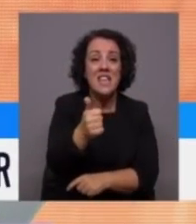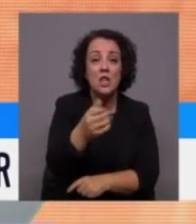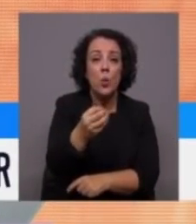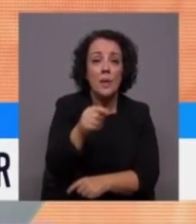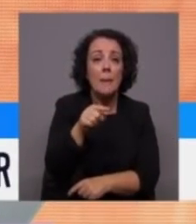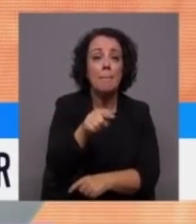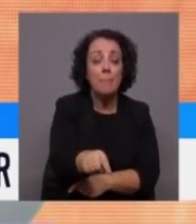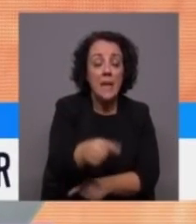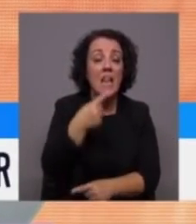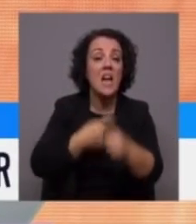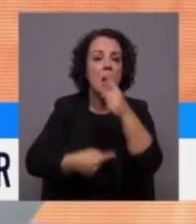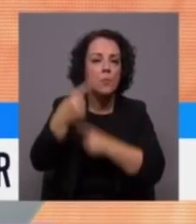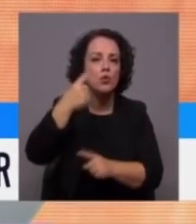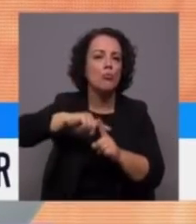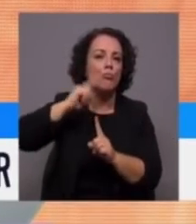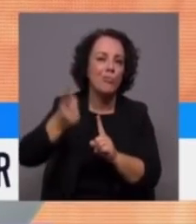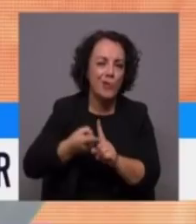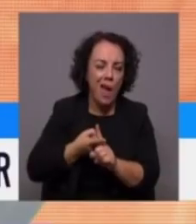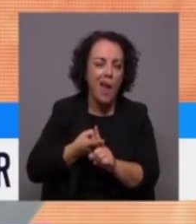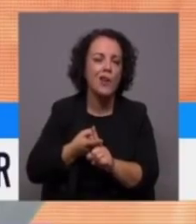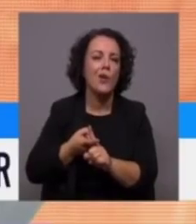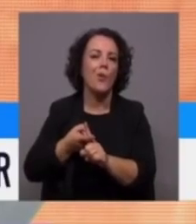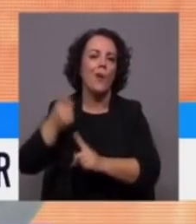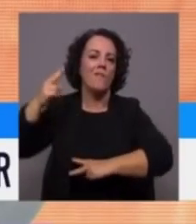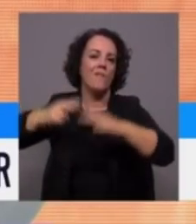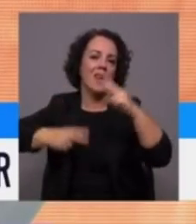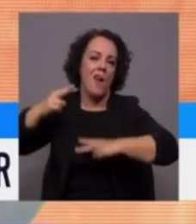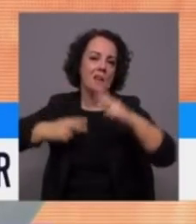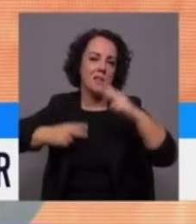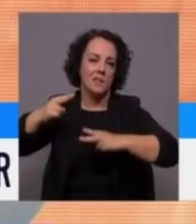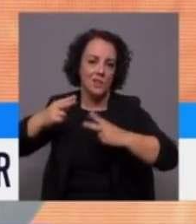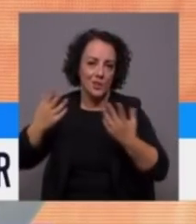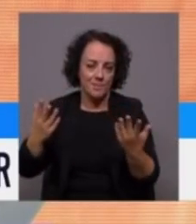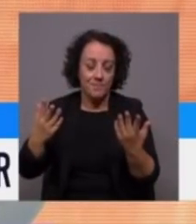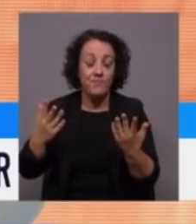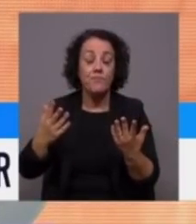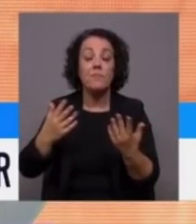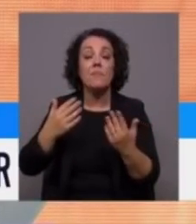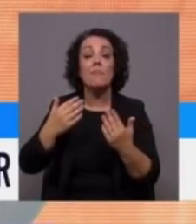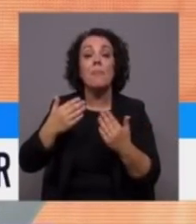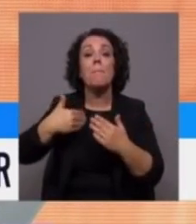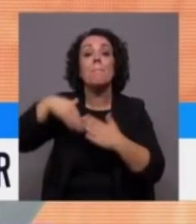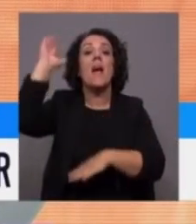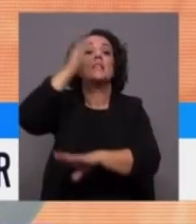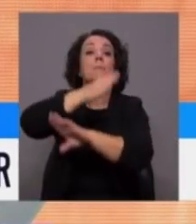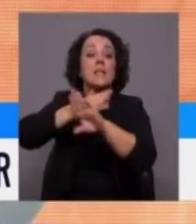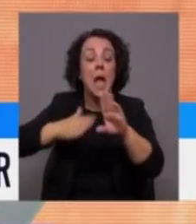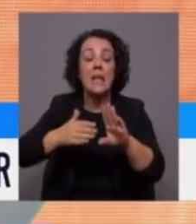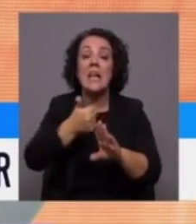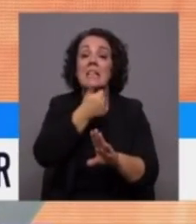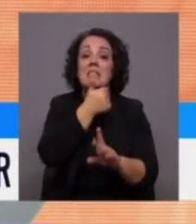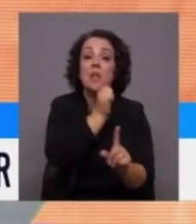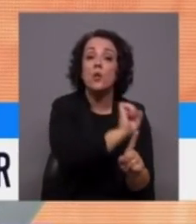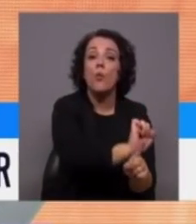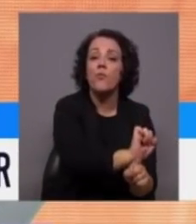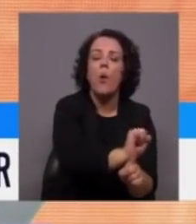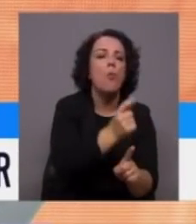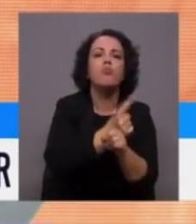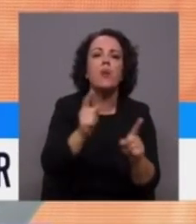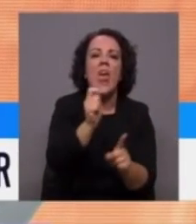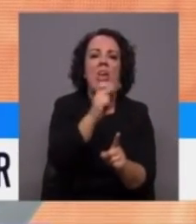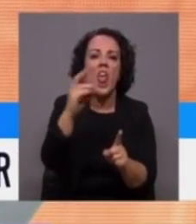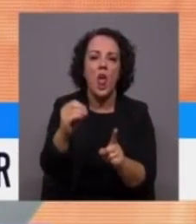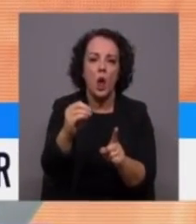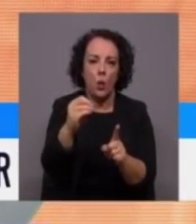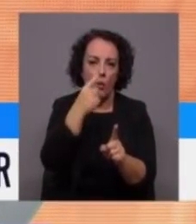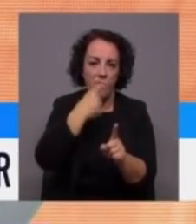por ano não terá tributária mais de metade são os são projetos a favor dos contribuintes e tem a ver com ele preenchimento é